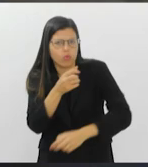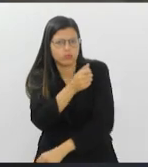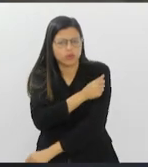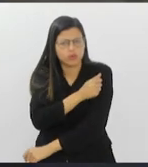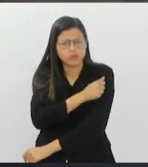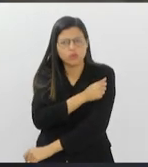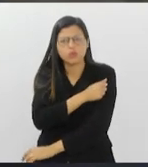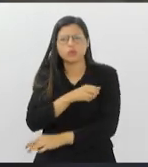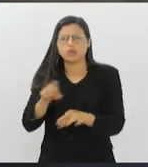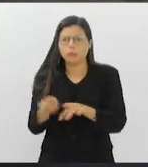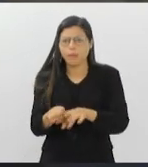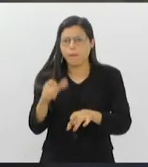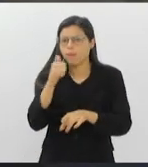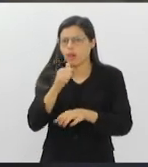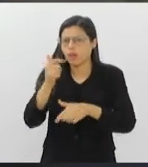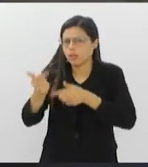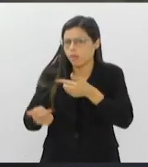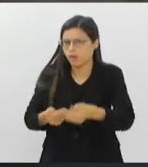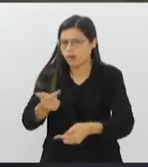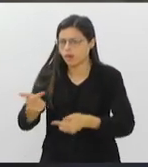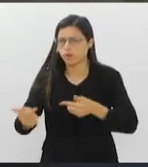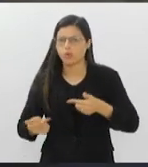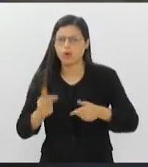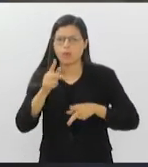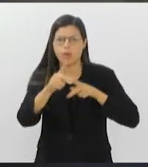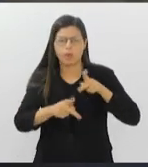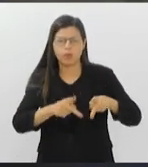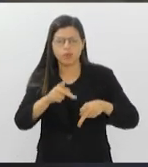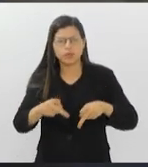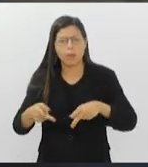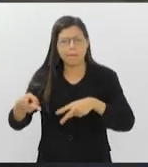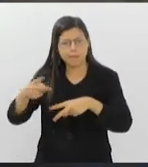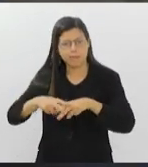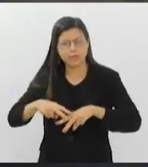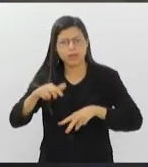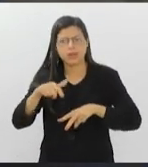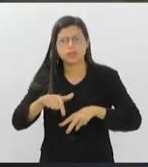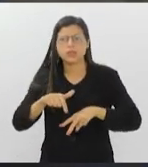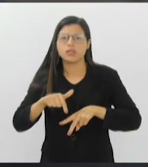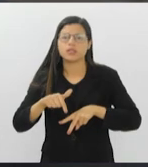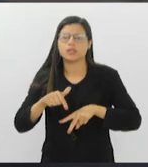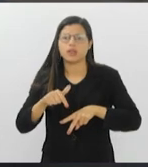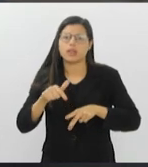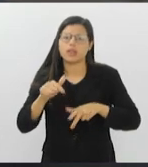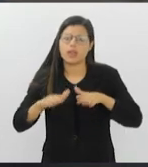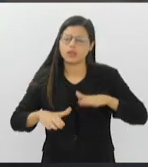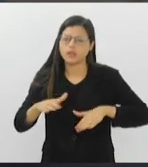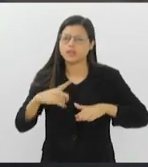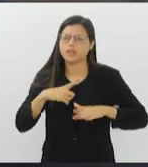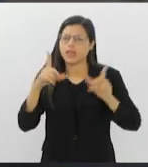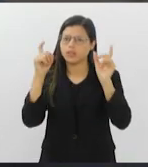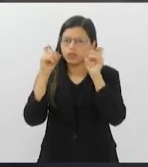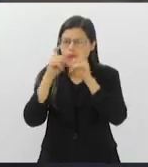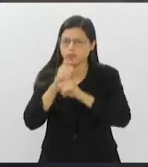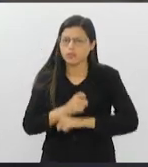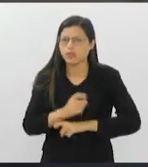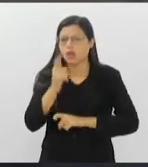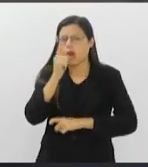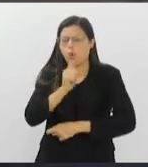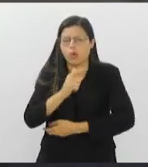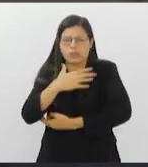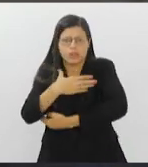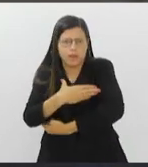mulher trabalhadora, com a população privada de liberdade, são essas populações que muitas vezes têm maior dificuldade no acesso ao